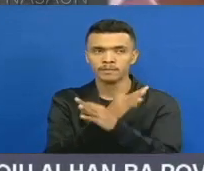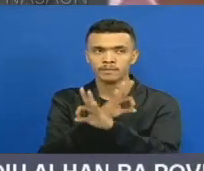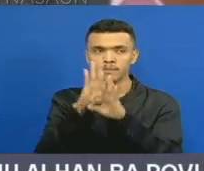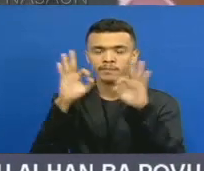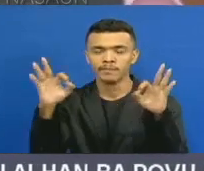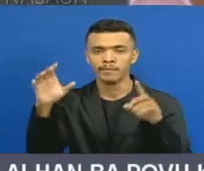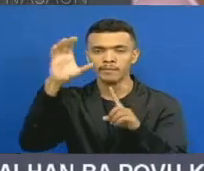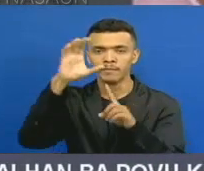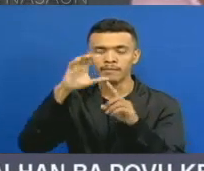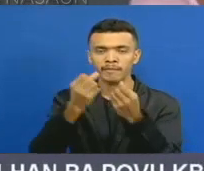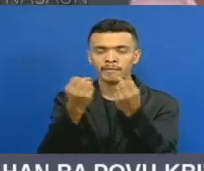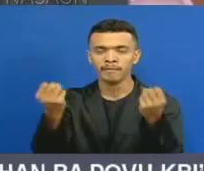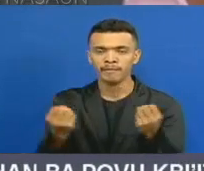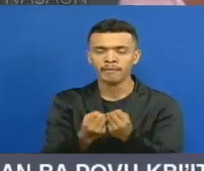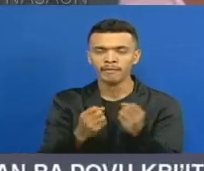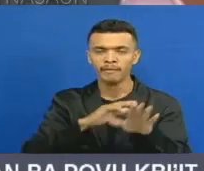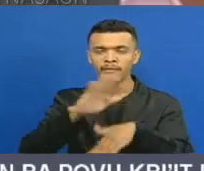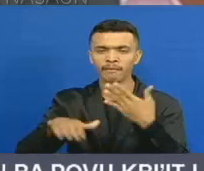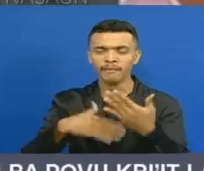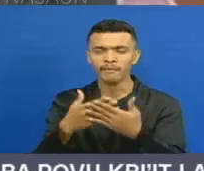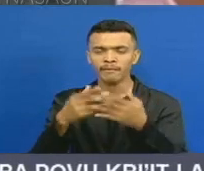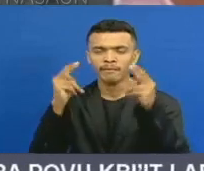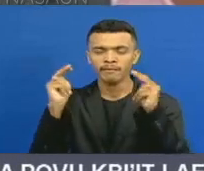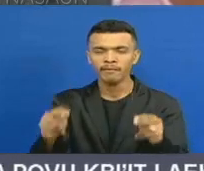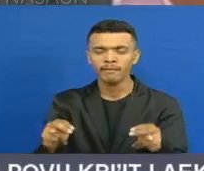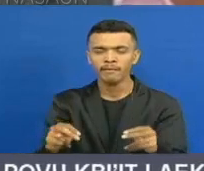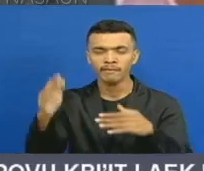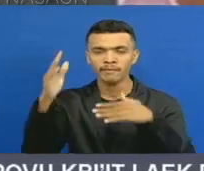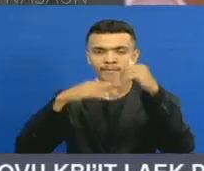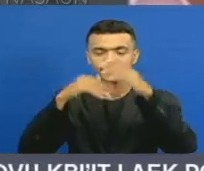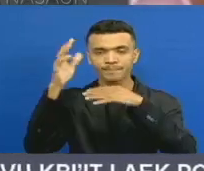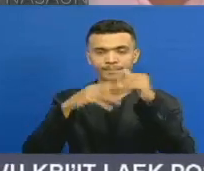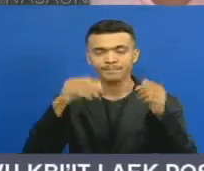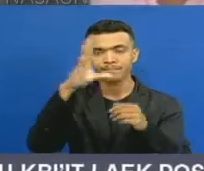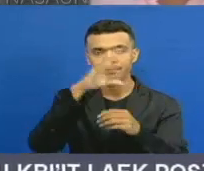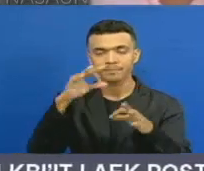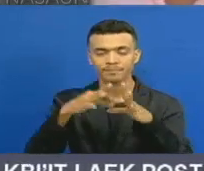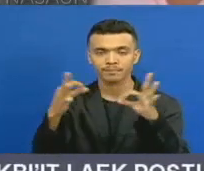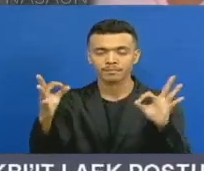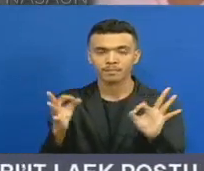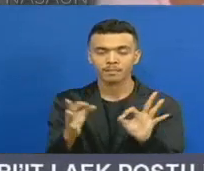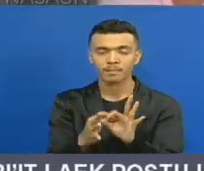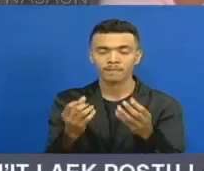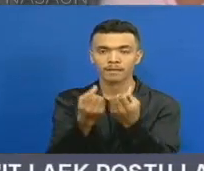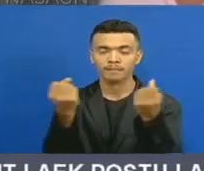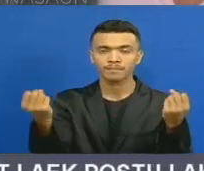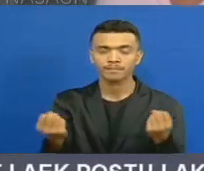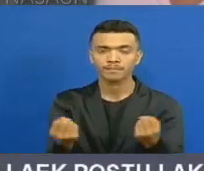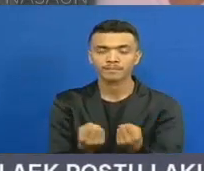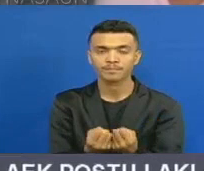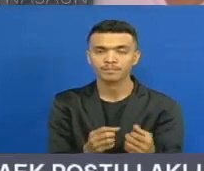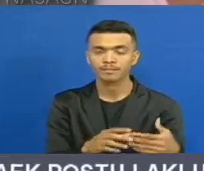de suco todo o Timor lá em Tomac, né, tem que ser ou ainda construído ou ainda tem que reabilitar outro cara. Para que suco, chefe de